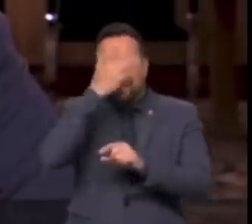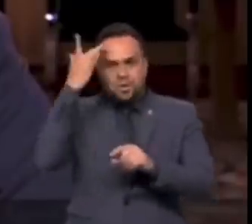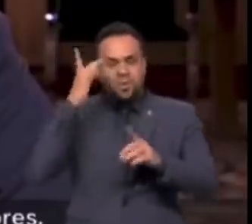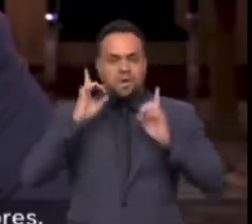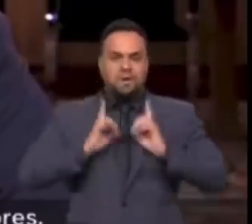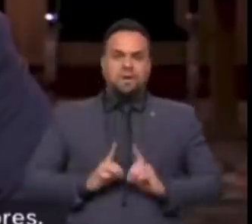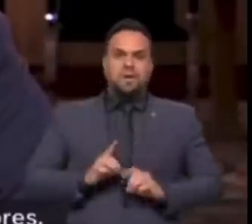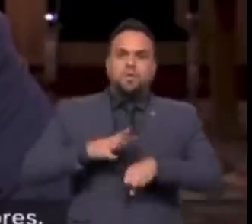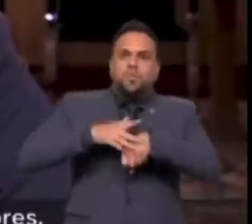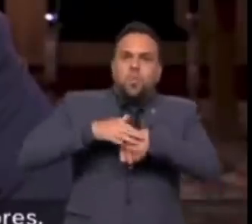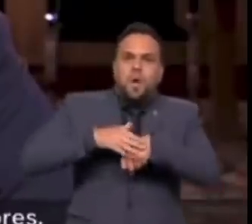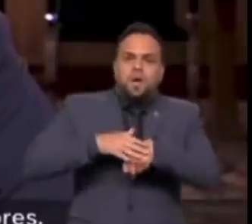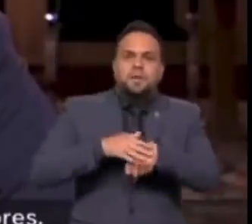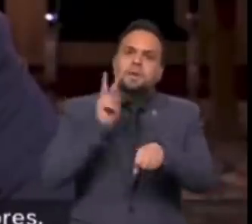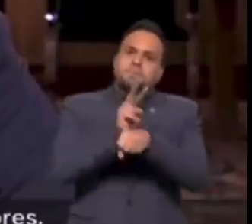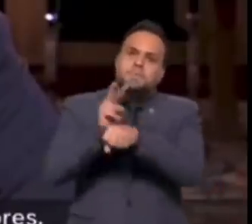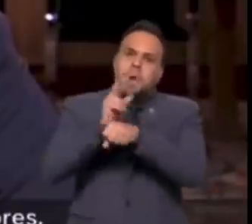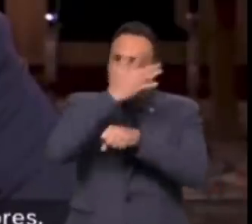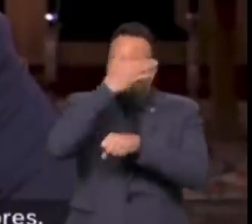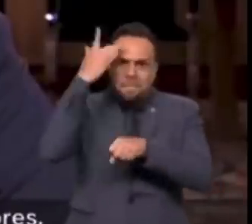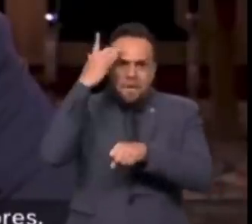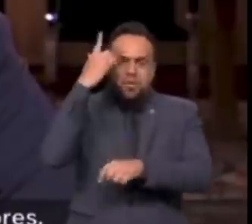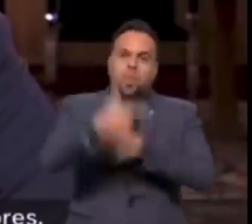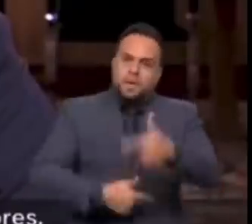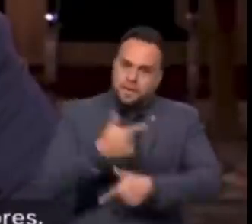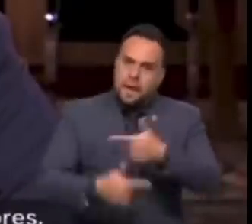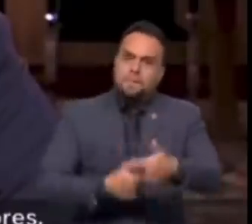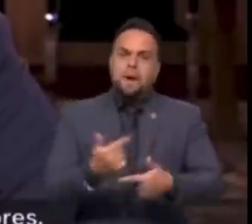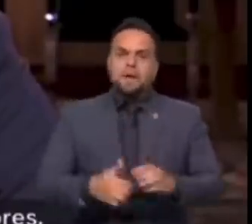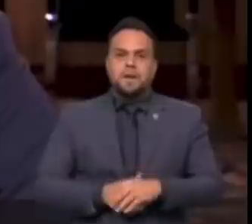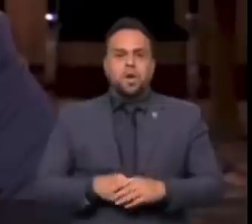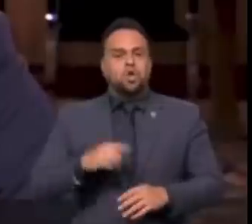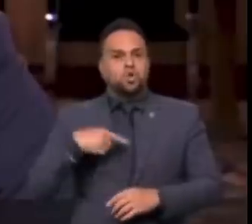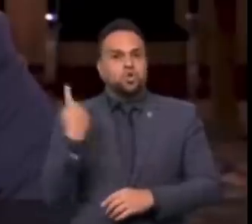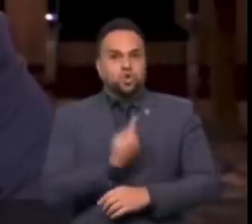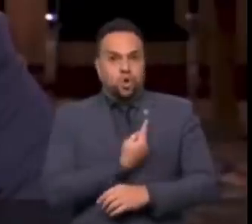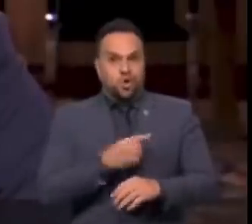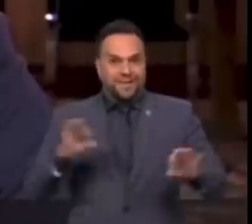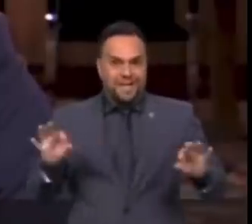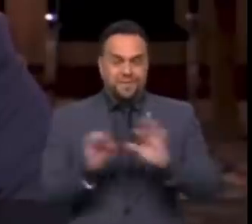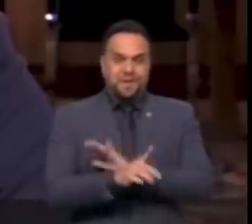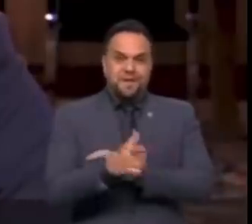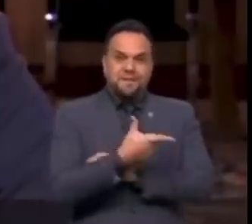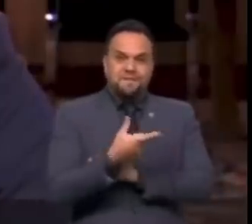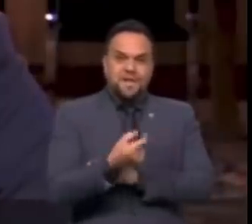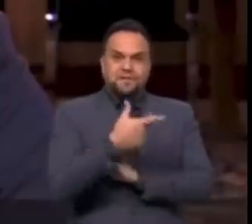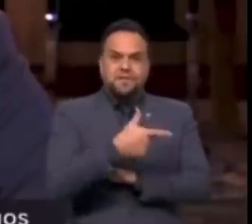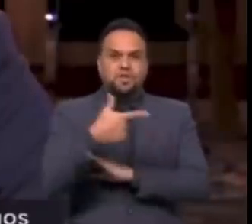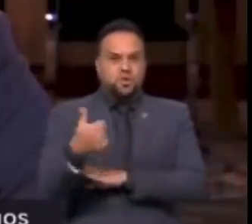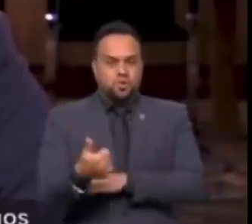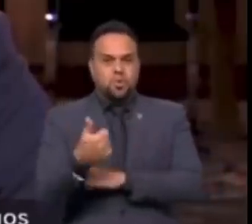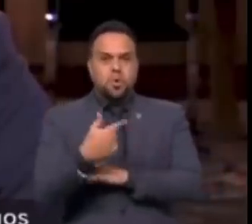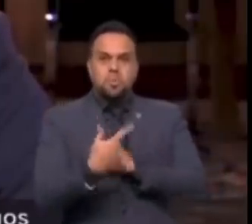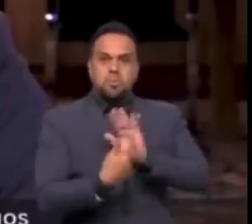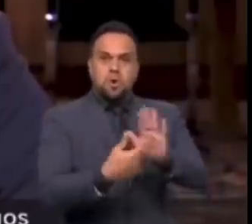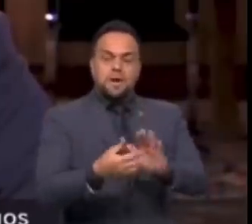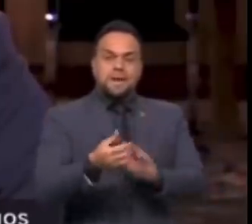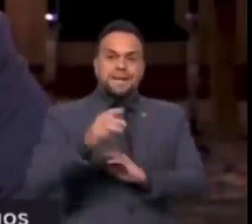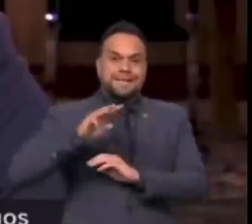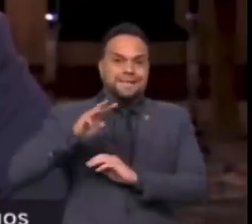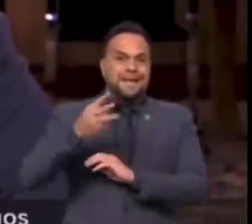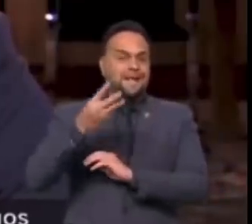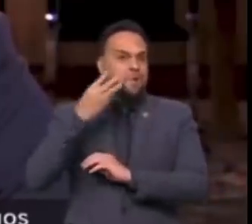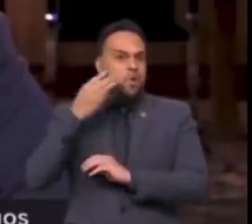com comunidades e preservar a renda eo emprego dos trabalhadores estamos concluindo dormir 21 com um